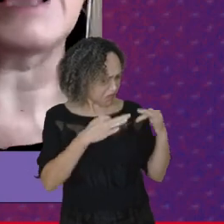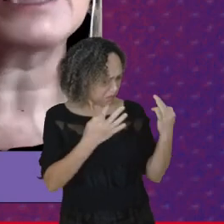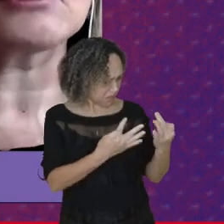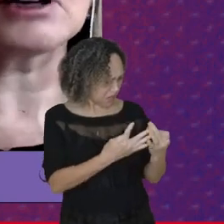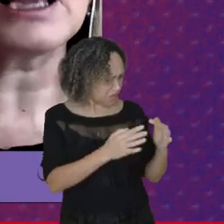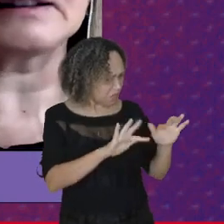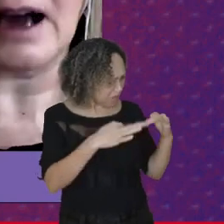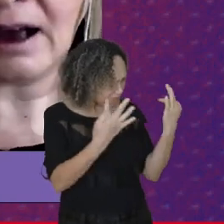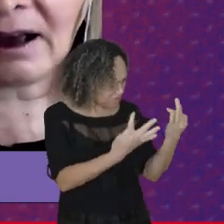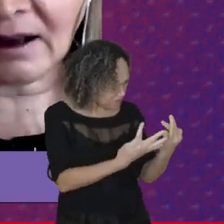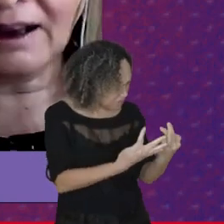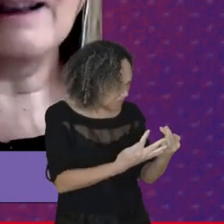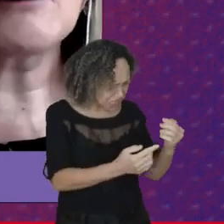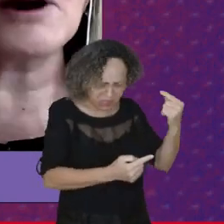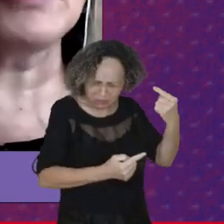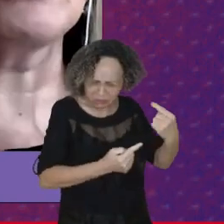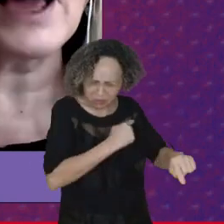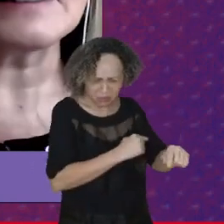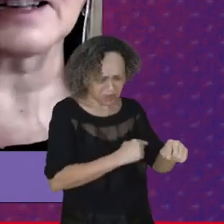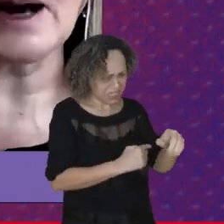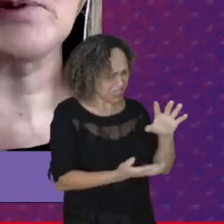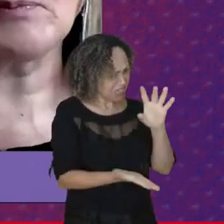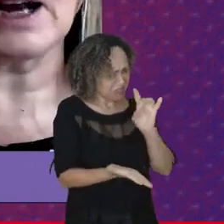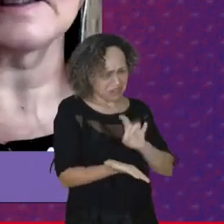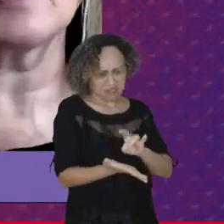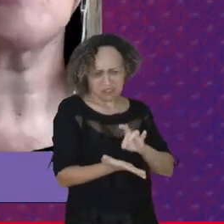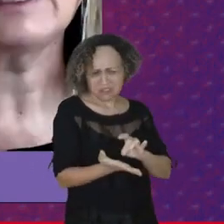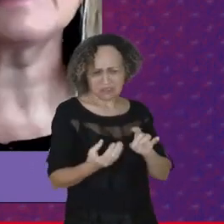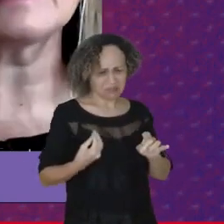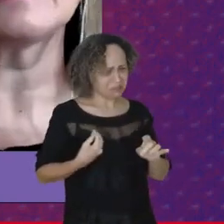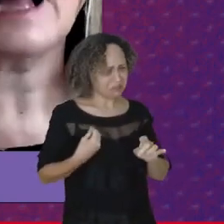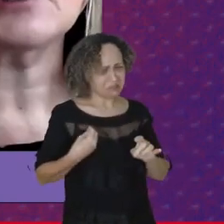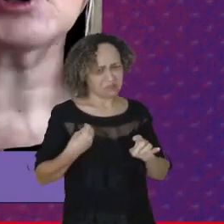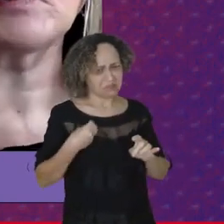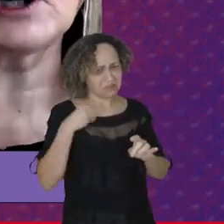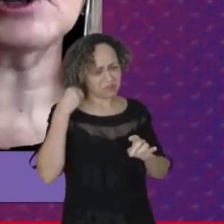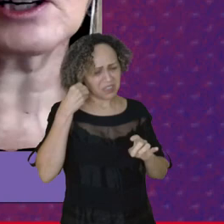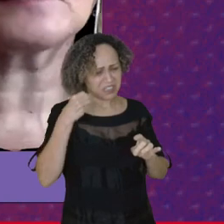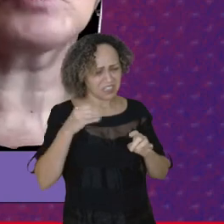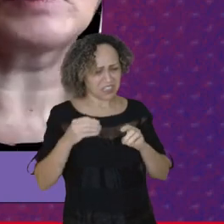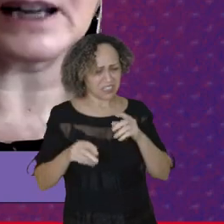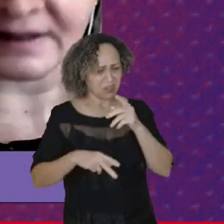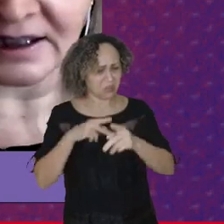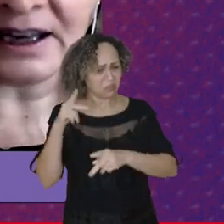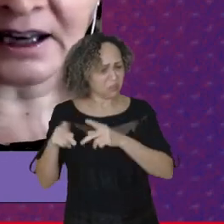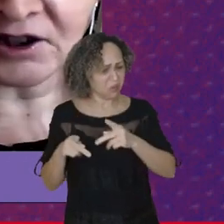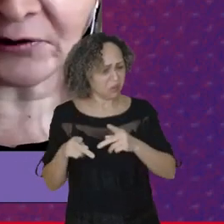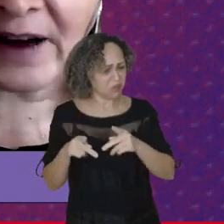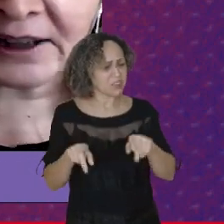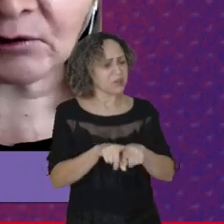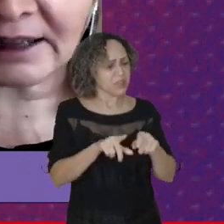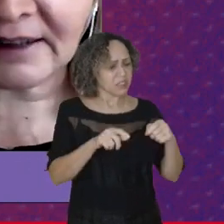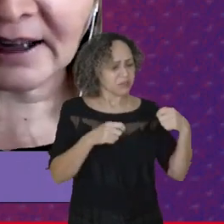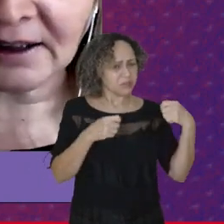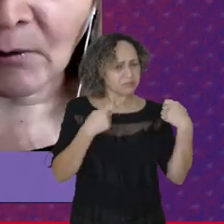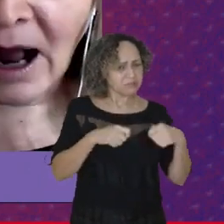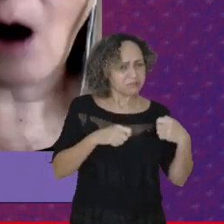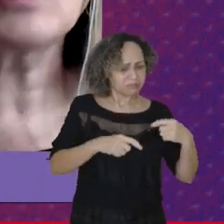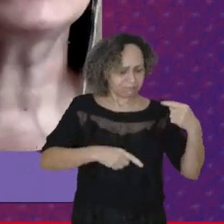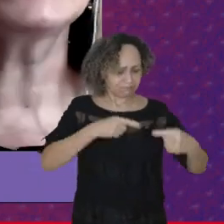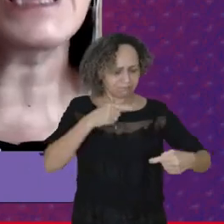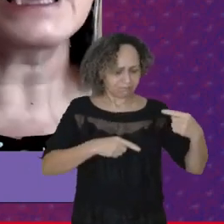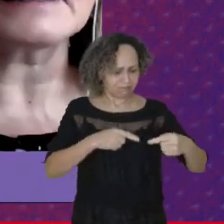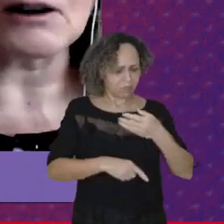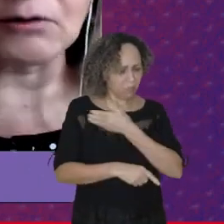com a realidade, né, com a vivência da população e com a necessidade de políticas públicas que, de fato,